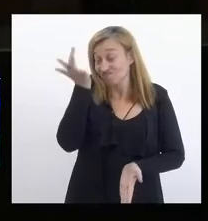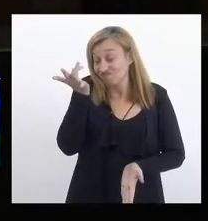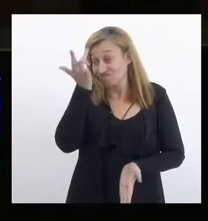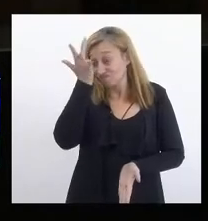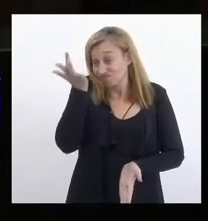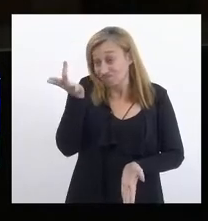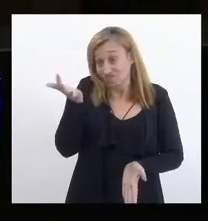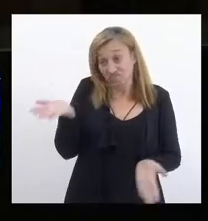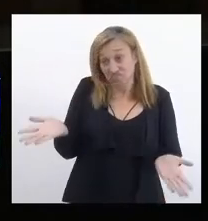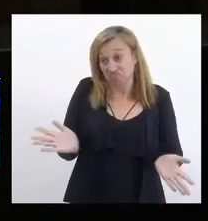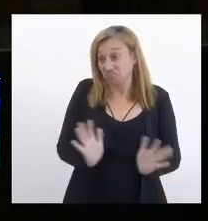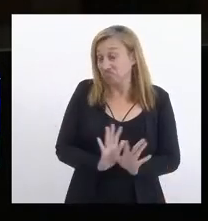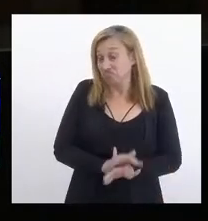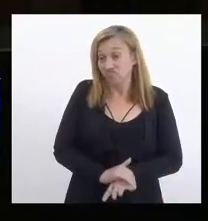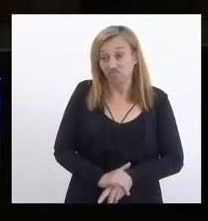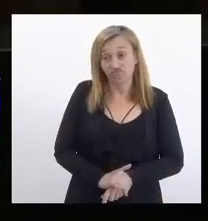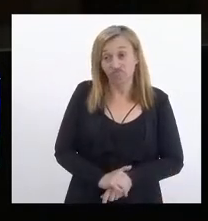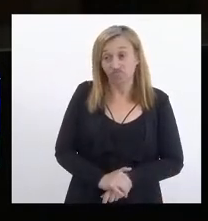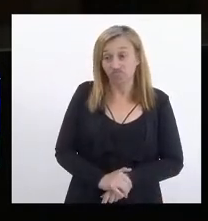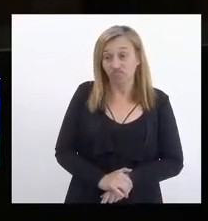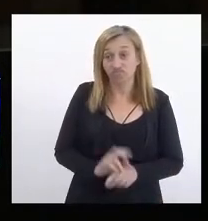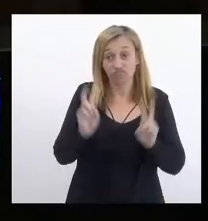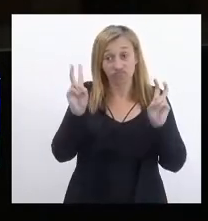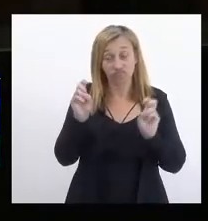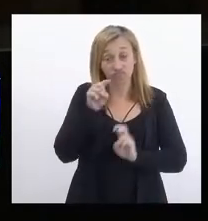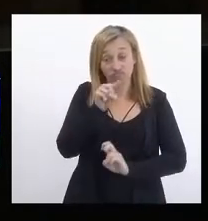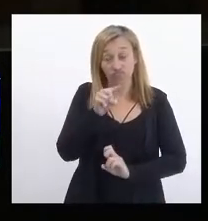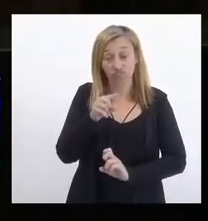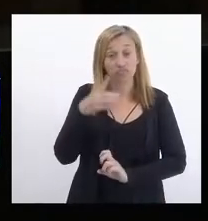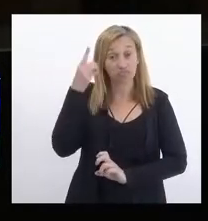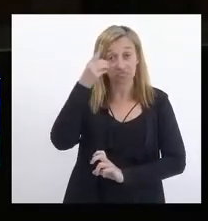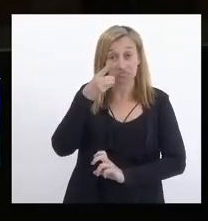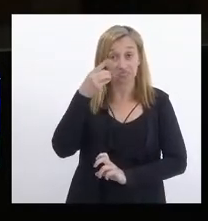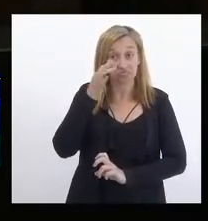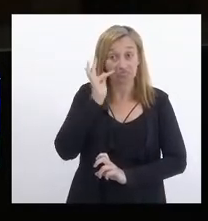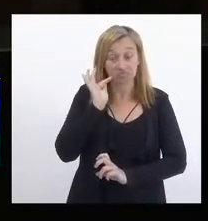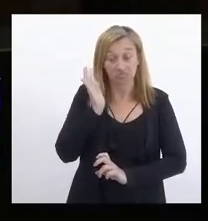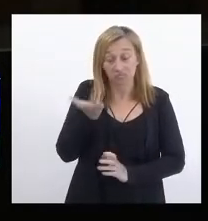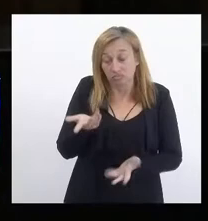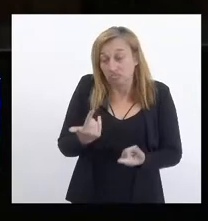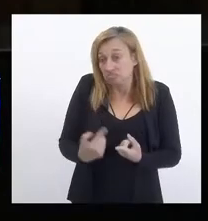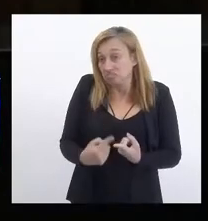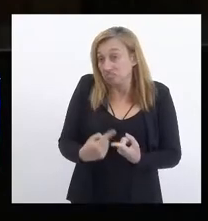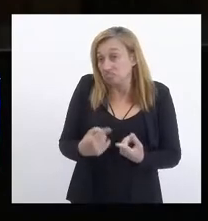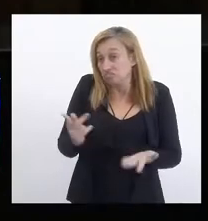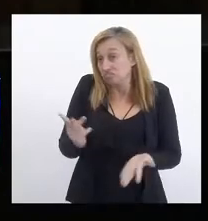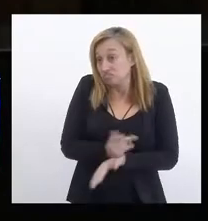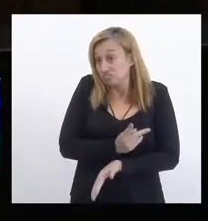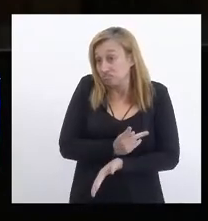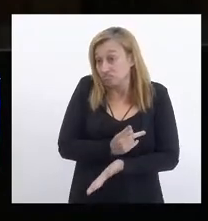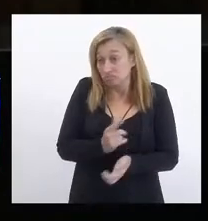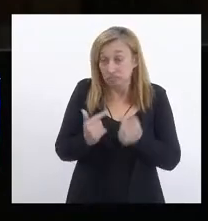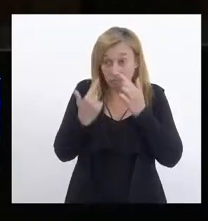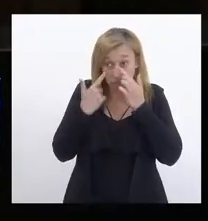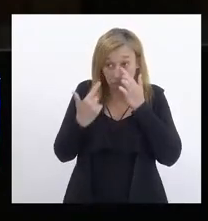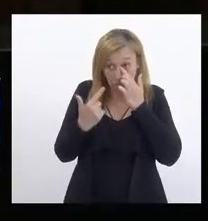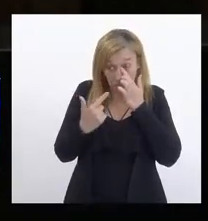facilidades neste ponto aí, nobre deputado Flávio Serafini. Porque o que acontece é o seguinte, veja